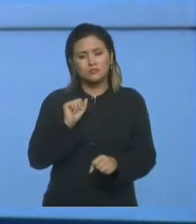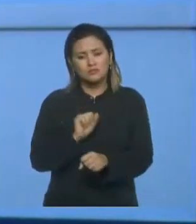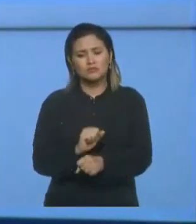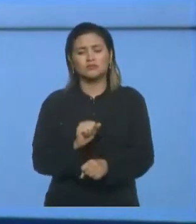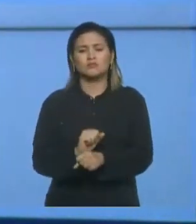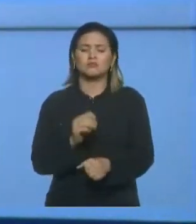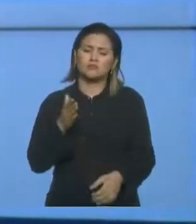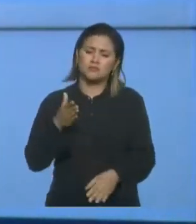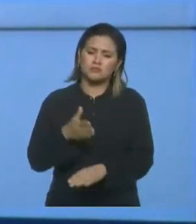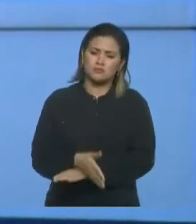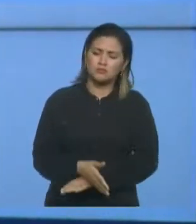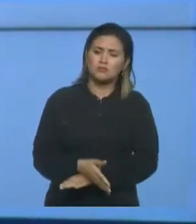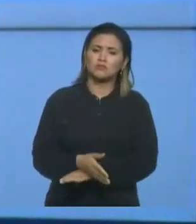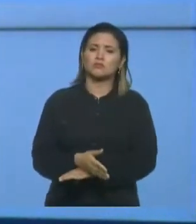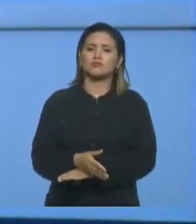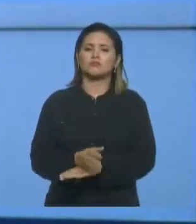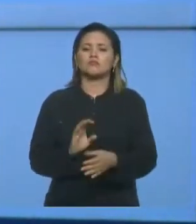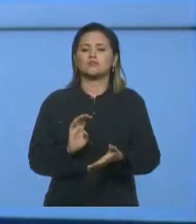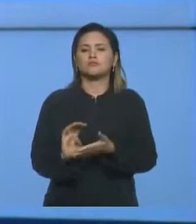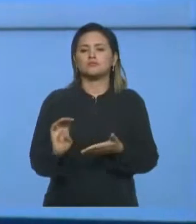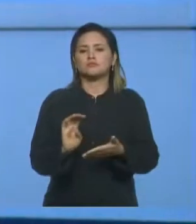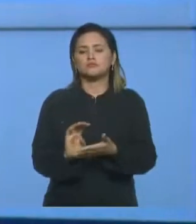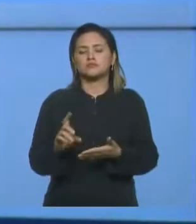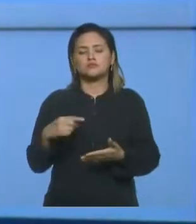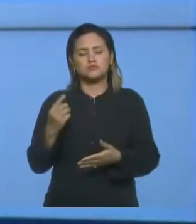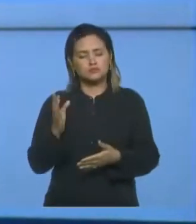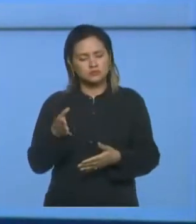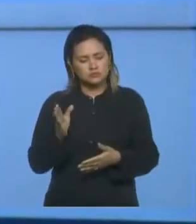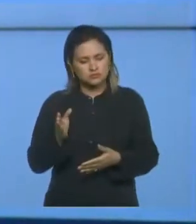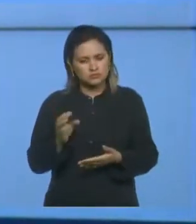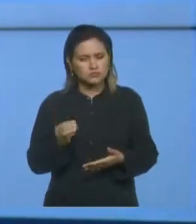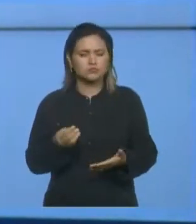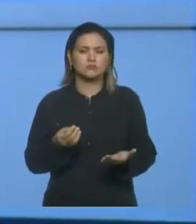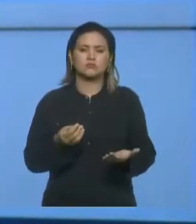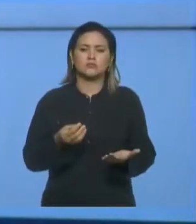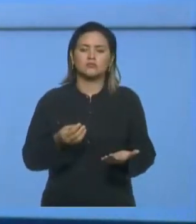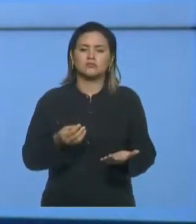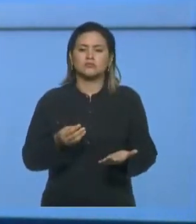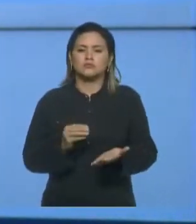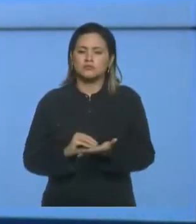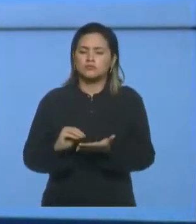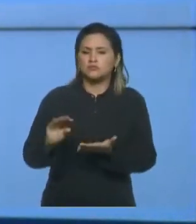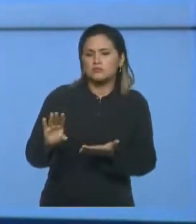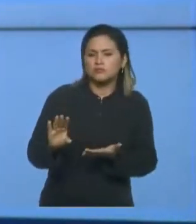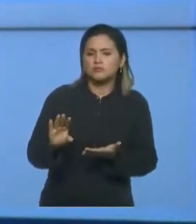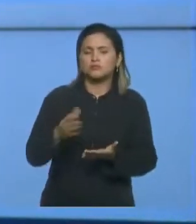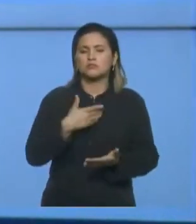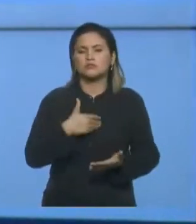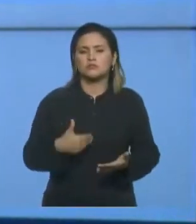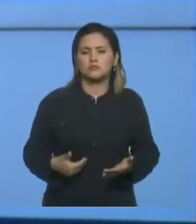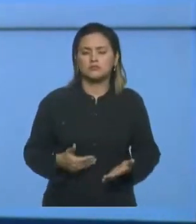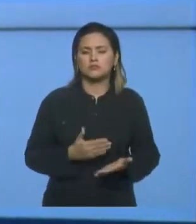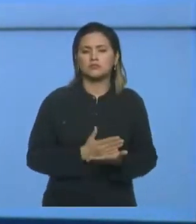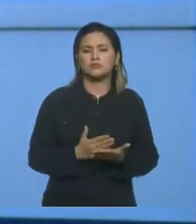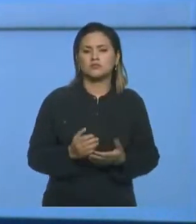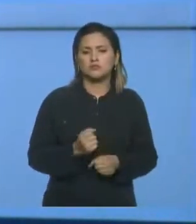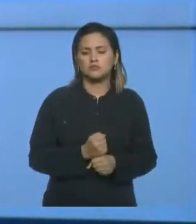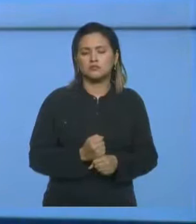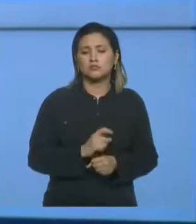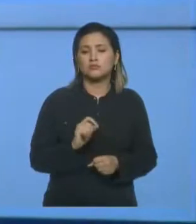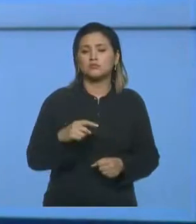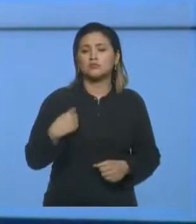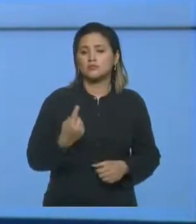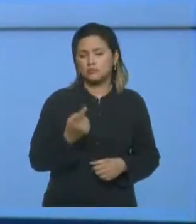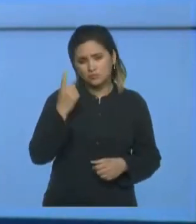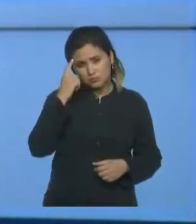das transferências dos recursos. A gente já enviou para o governo também, no começo do ano, o que a gente considera que seja importante para fazer a modificação,